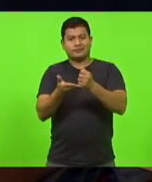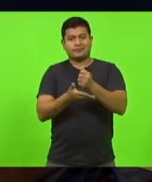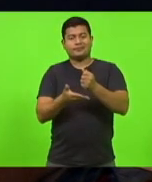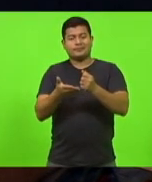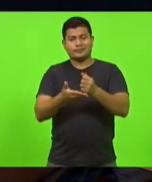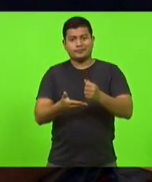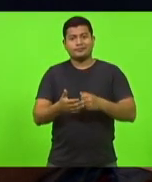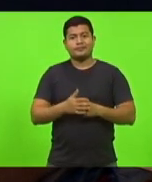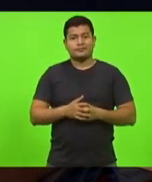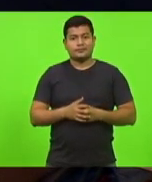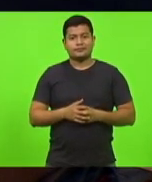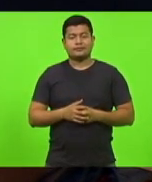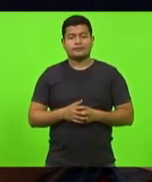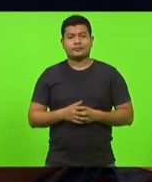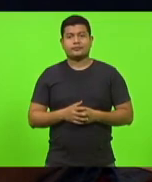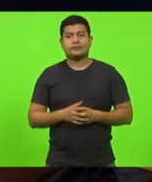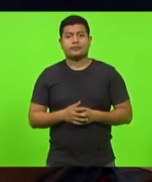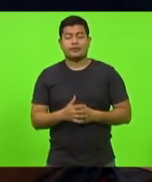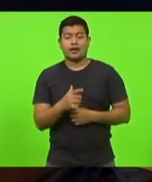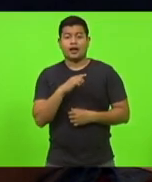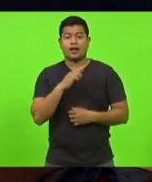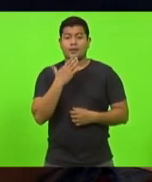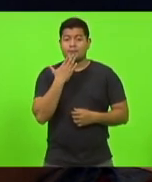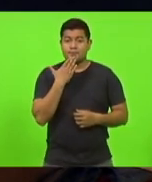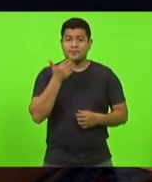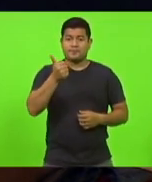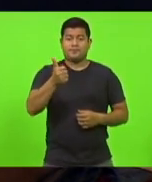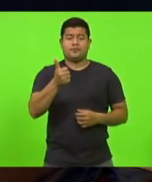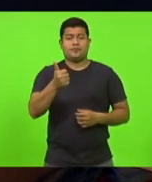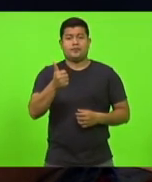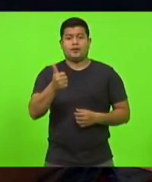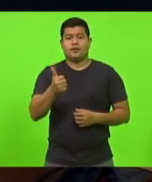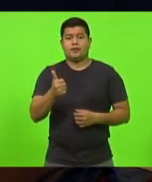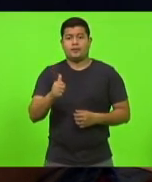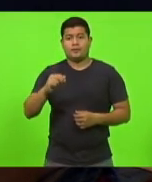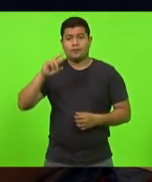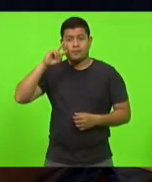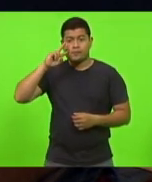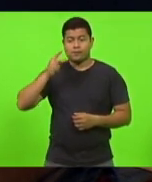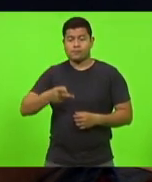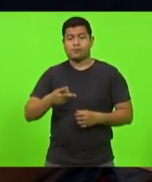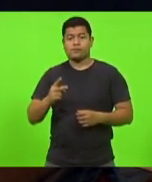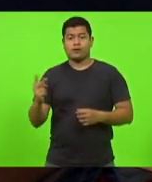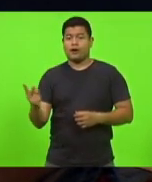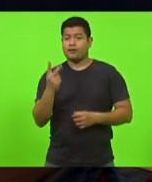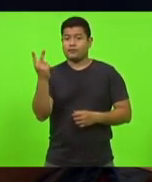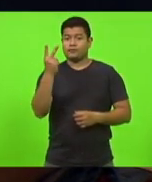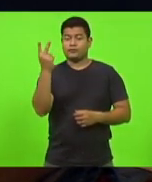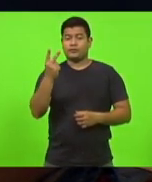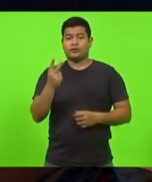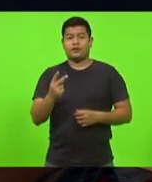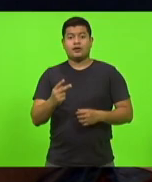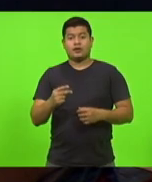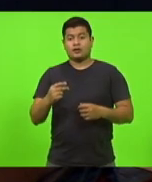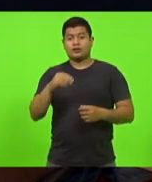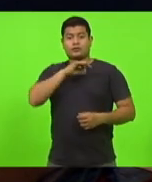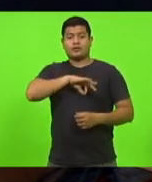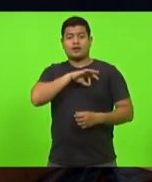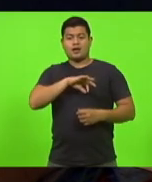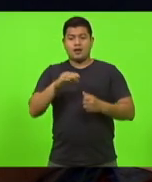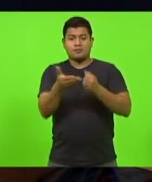Temos o melhor reconhecimento da valorização do vencimento mínimo em Santa